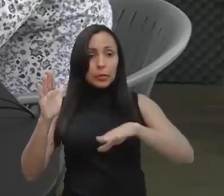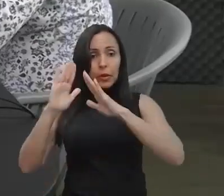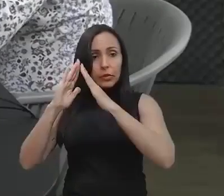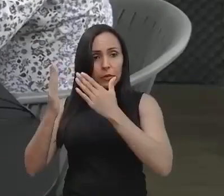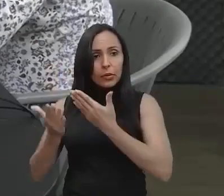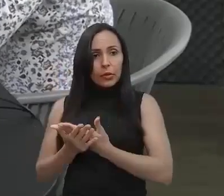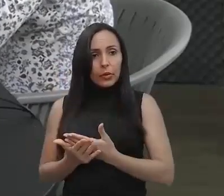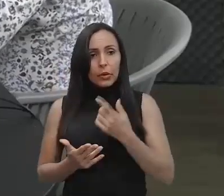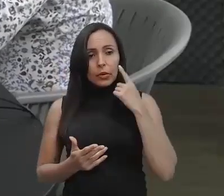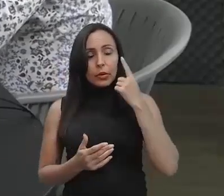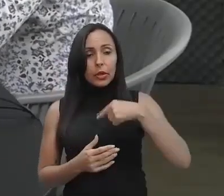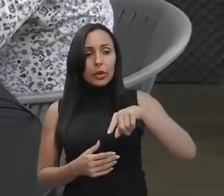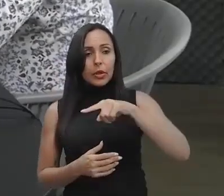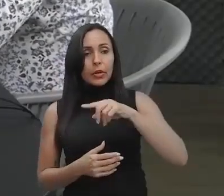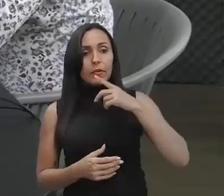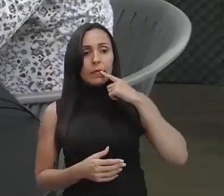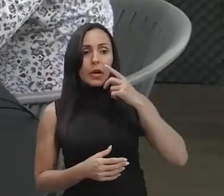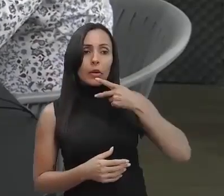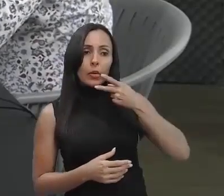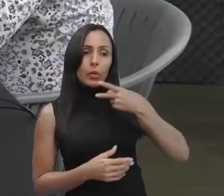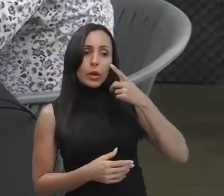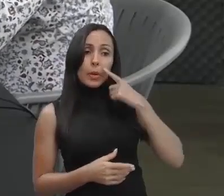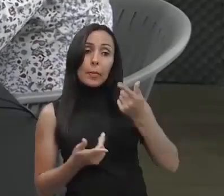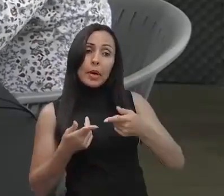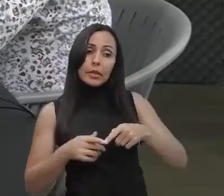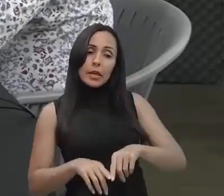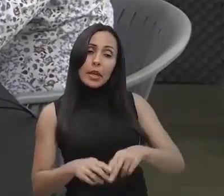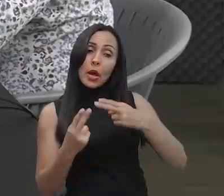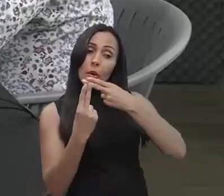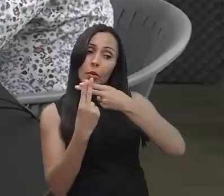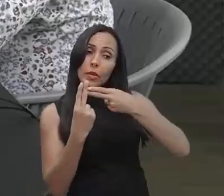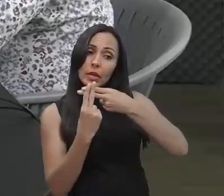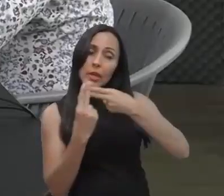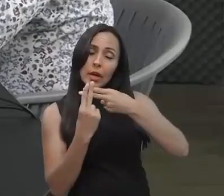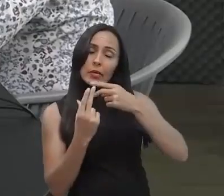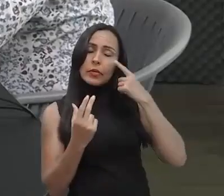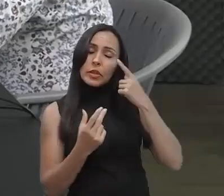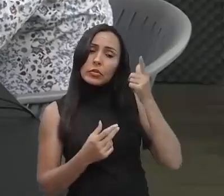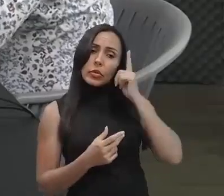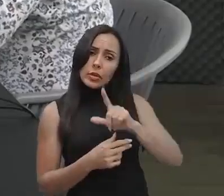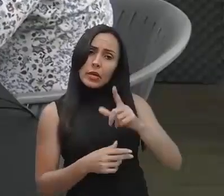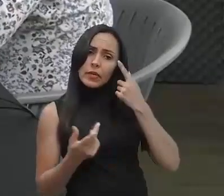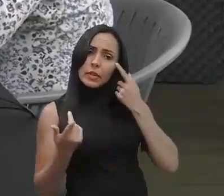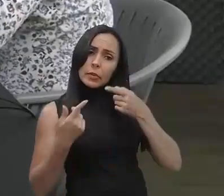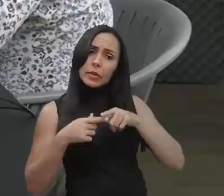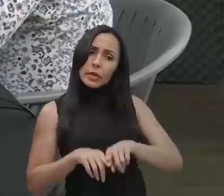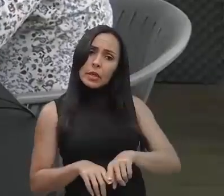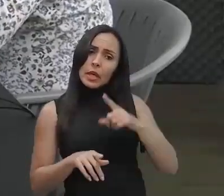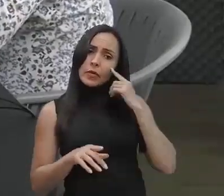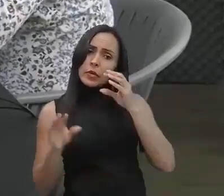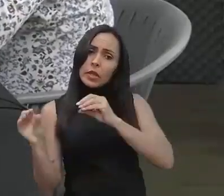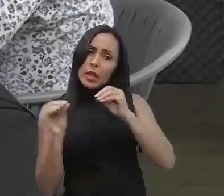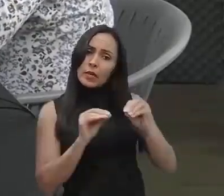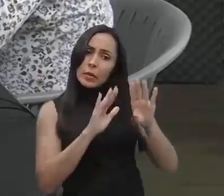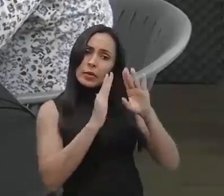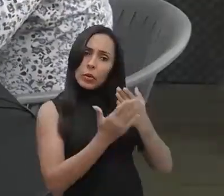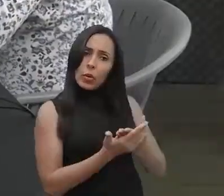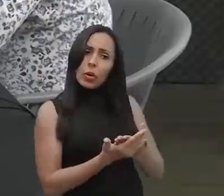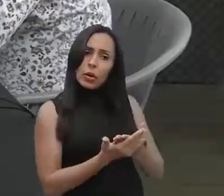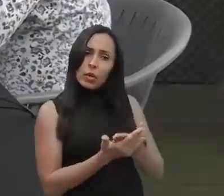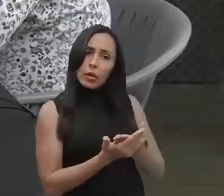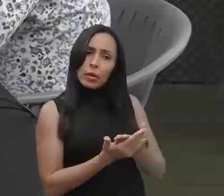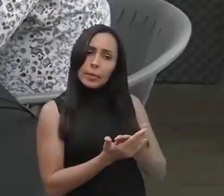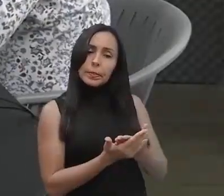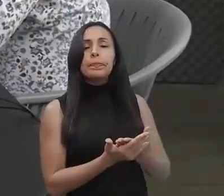quando você falou né não porque a gente fez uma parceria com o Detran então Vocês conseguem fazer uma parceria e Vocês levam isso pra escola é assim seria assim fun então não a